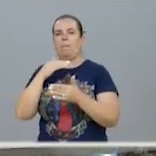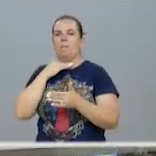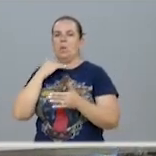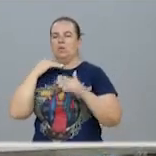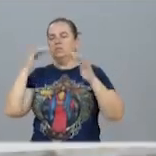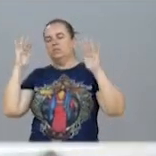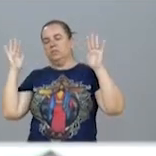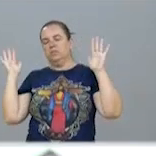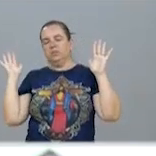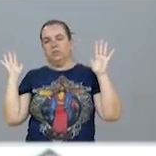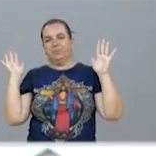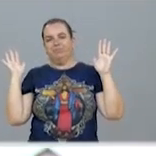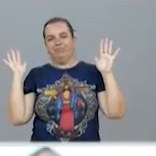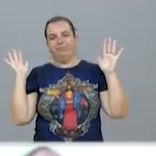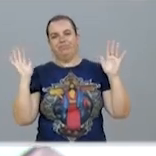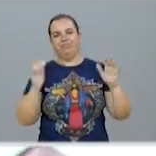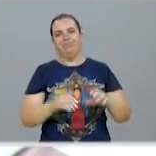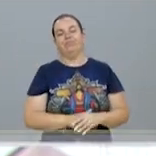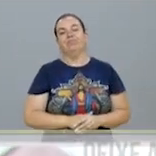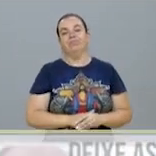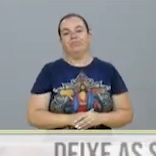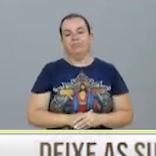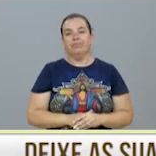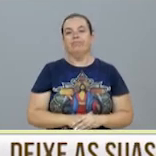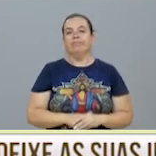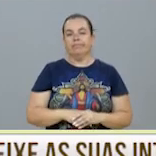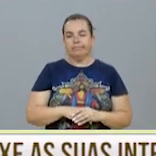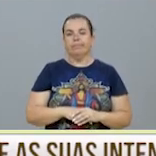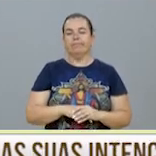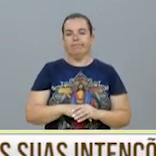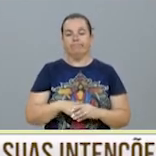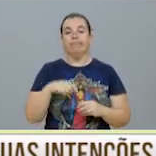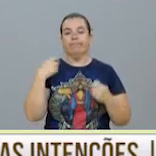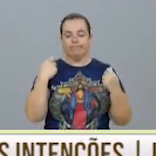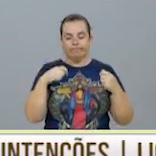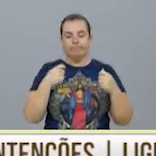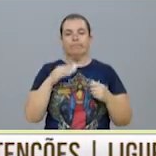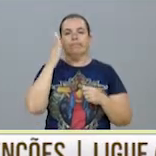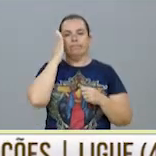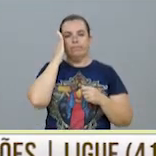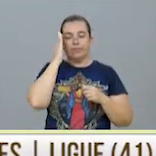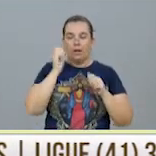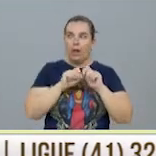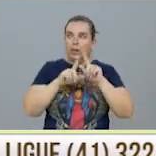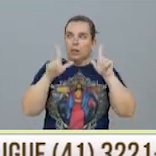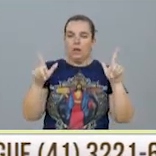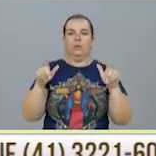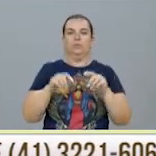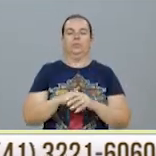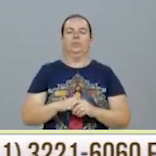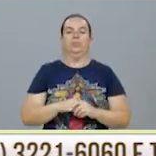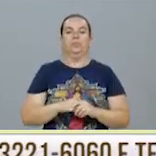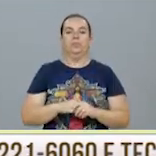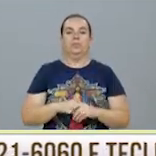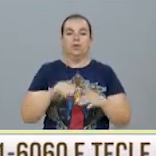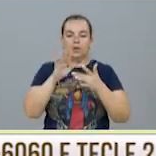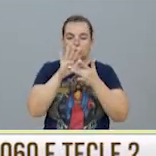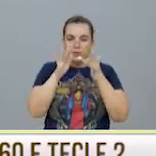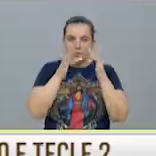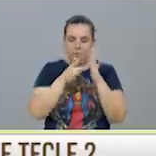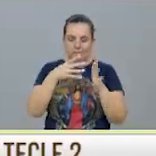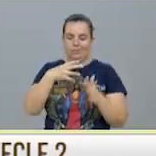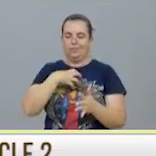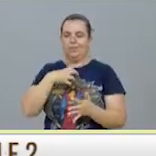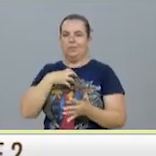cruz. Tenhamos clareza disso. Jesus se sentiu